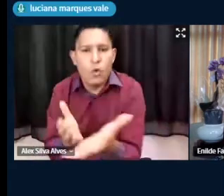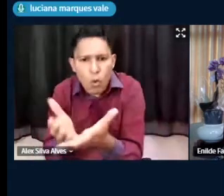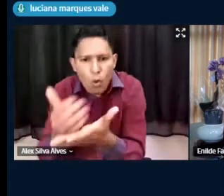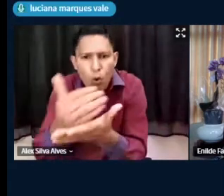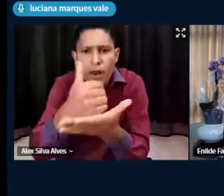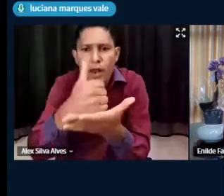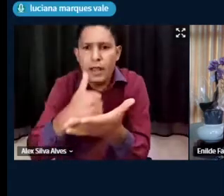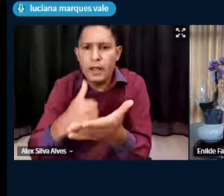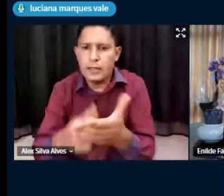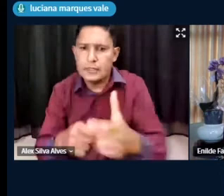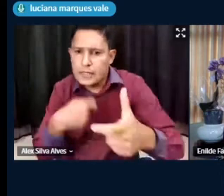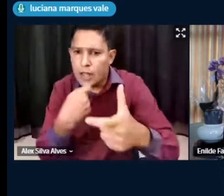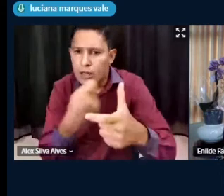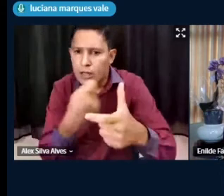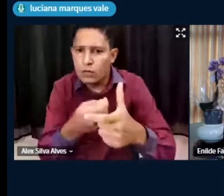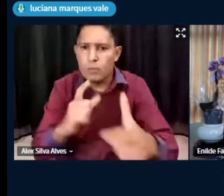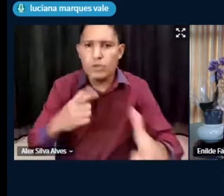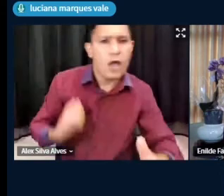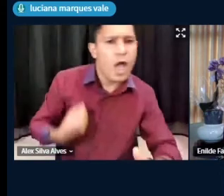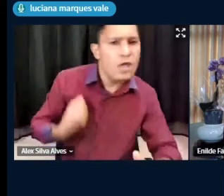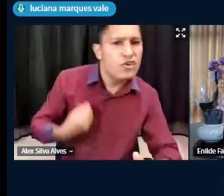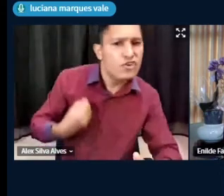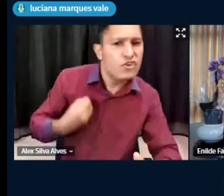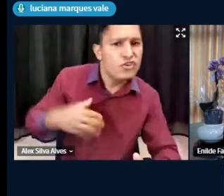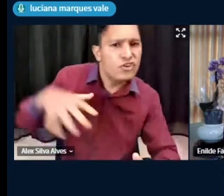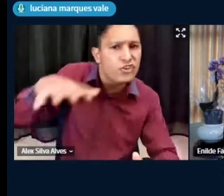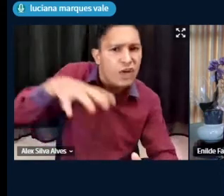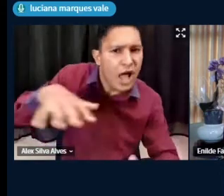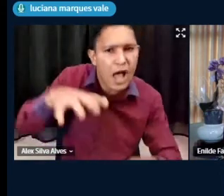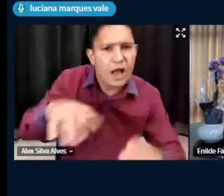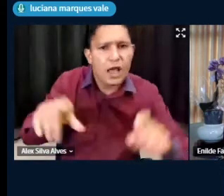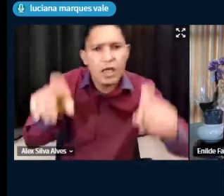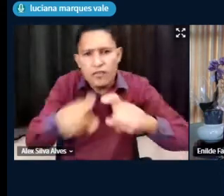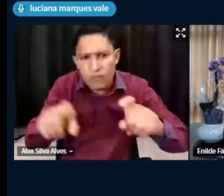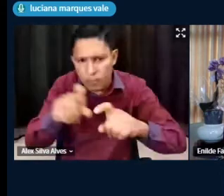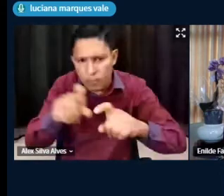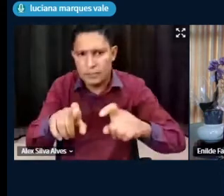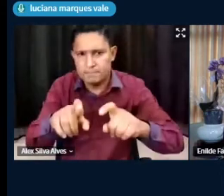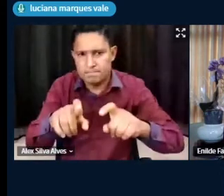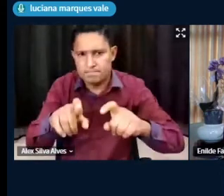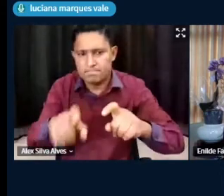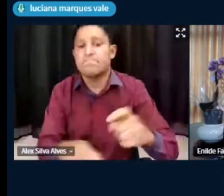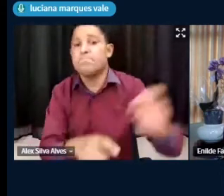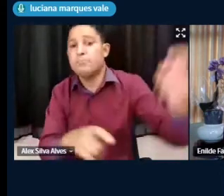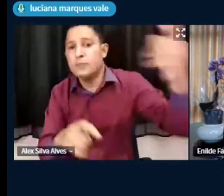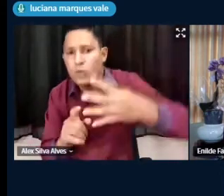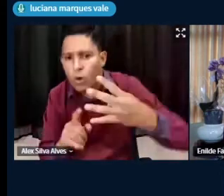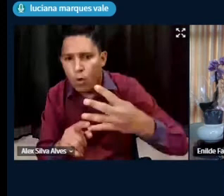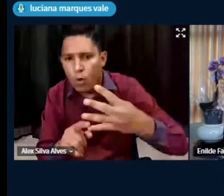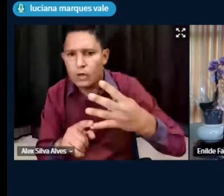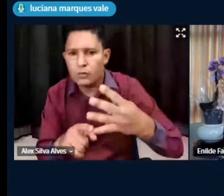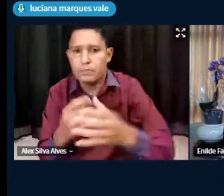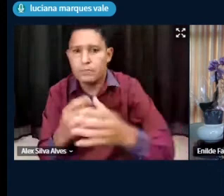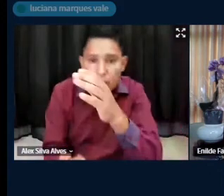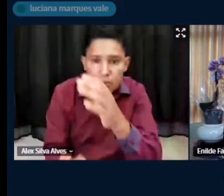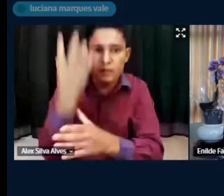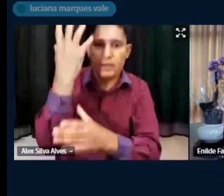E o terceiro, a coleta dos sinais termo existentes na área de informática.